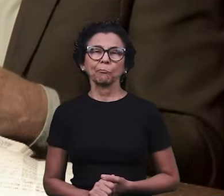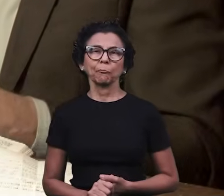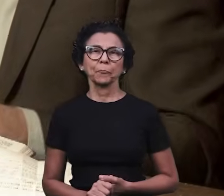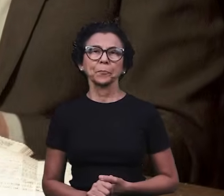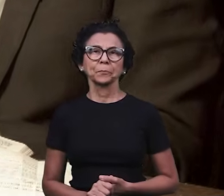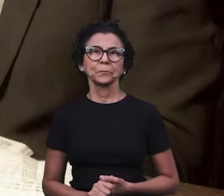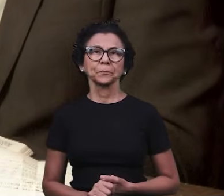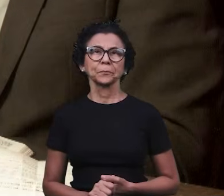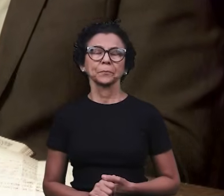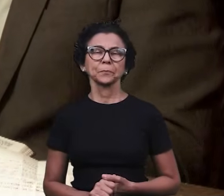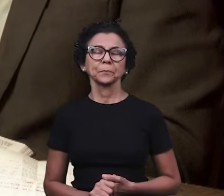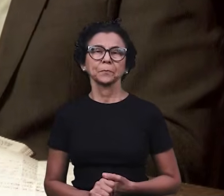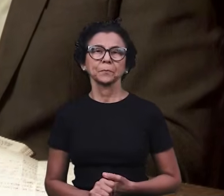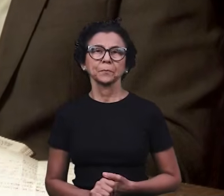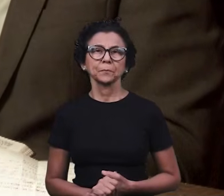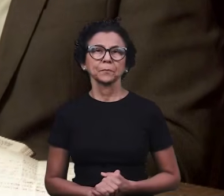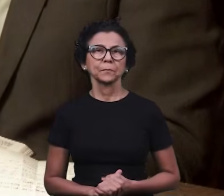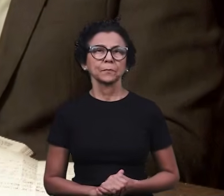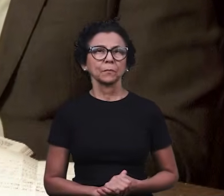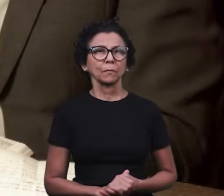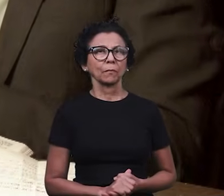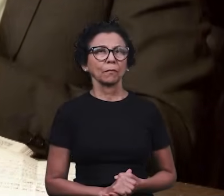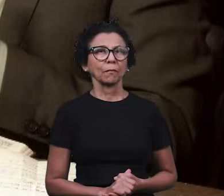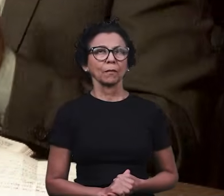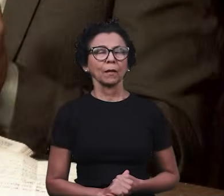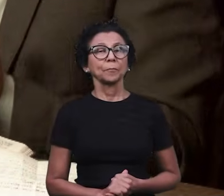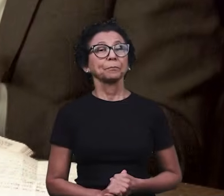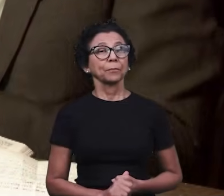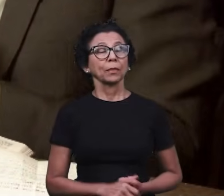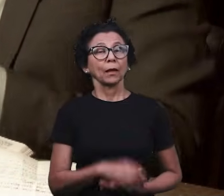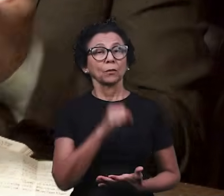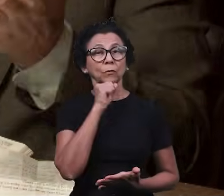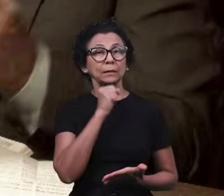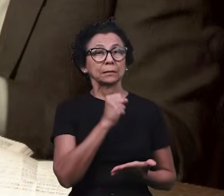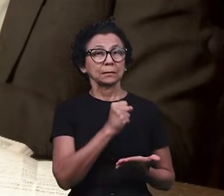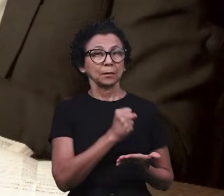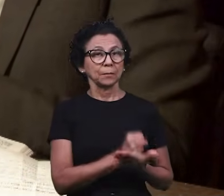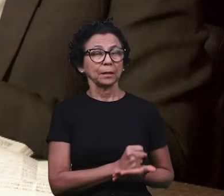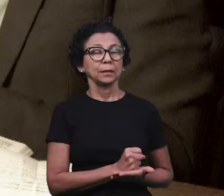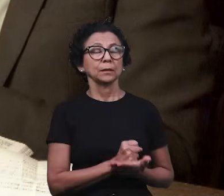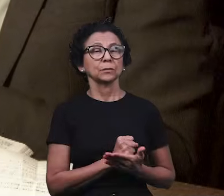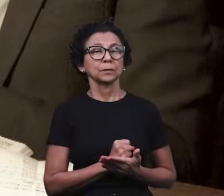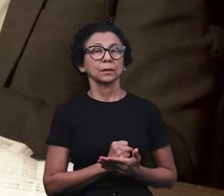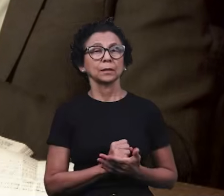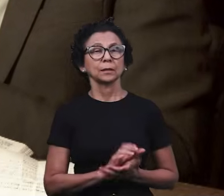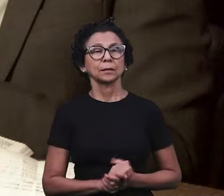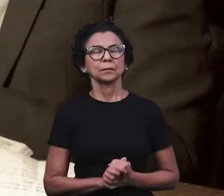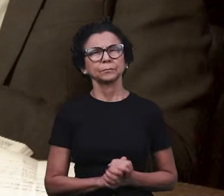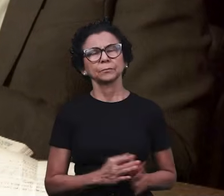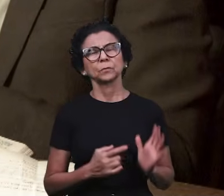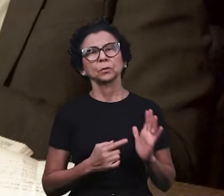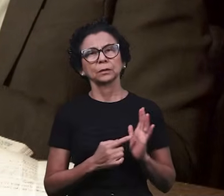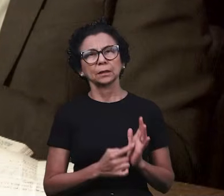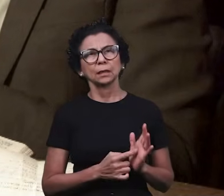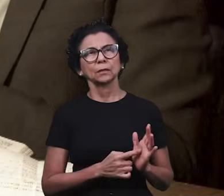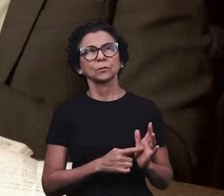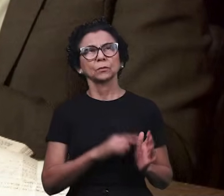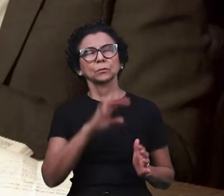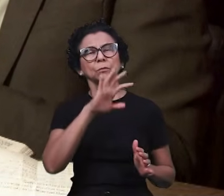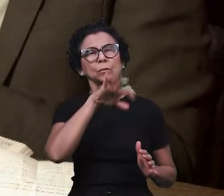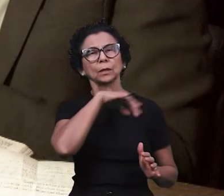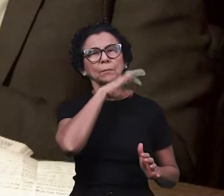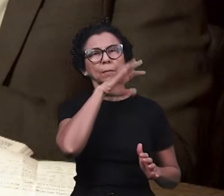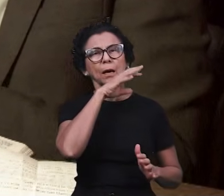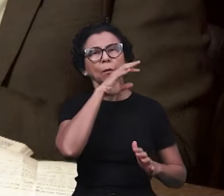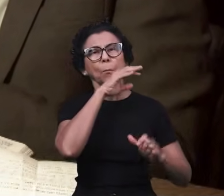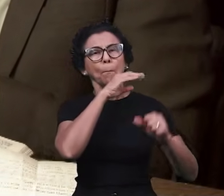que ser colocado, e cada detalhe desse com um significado profético para nós